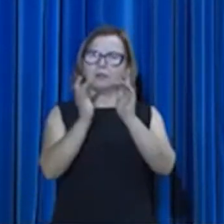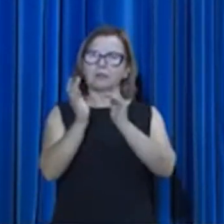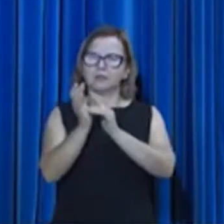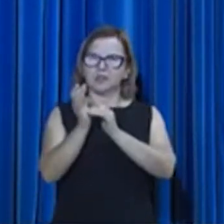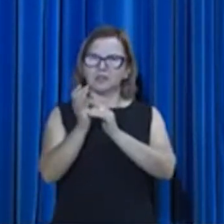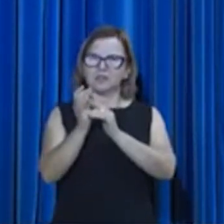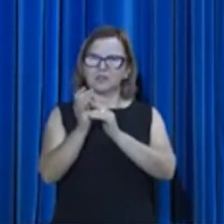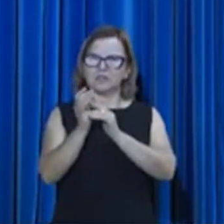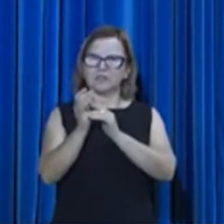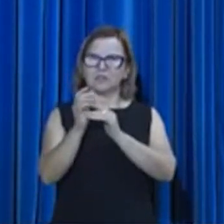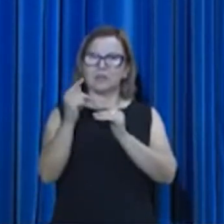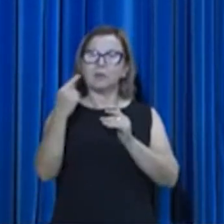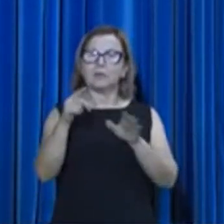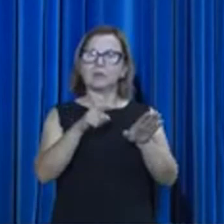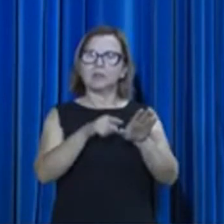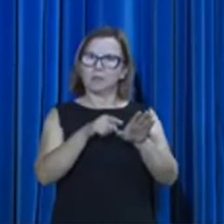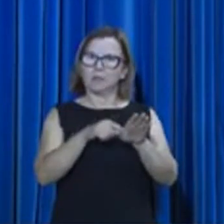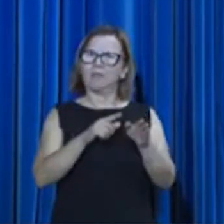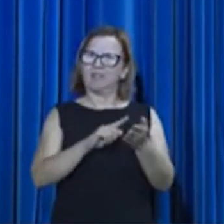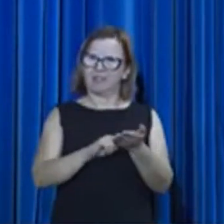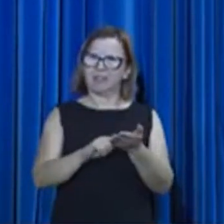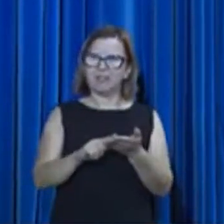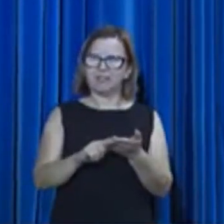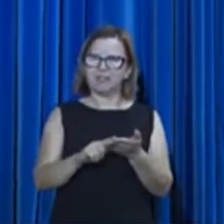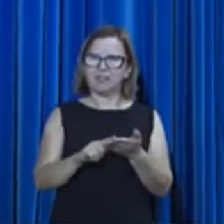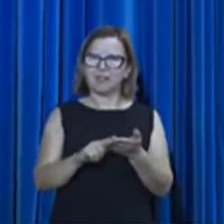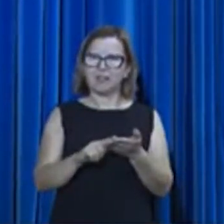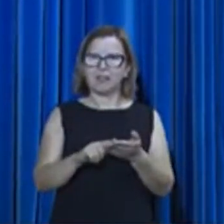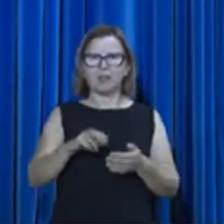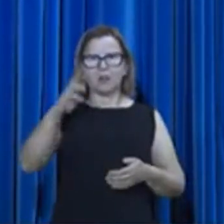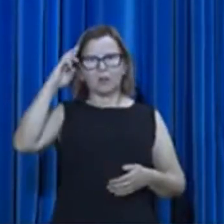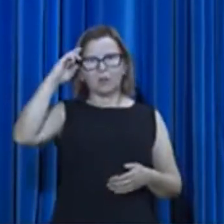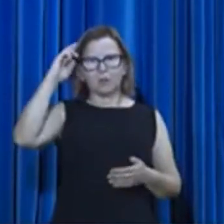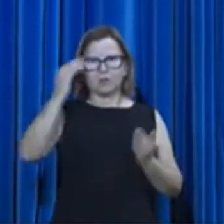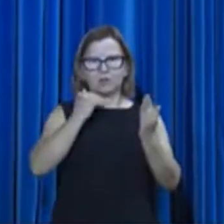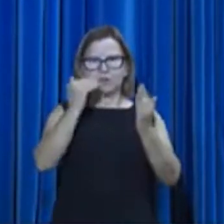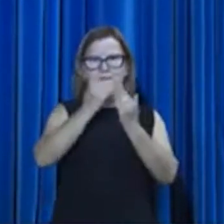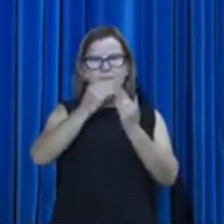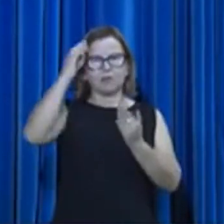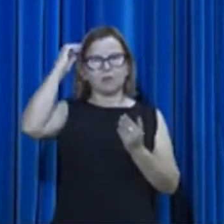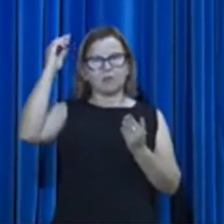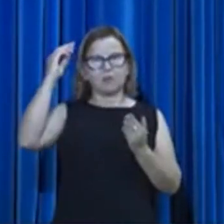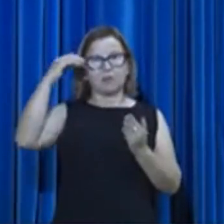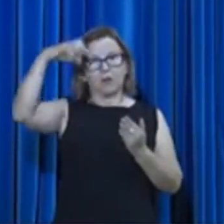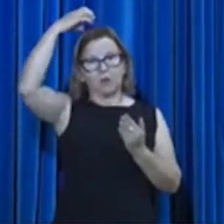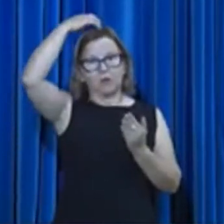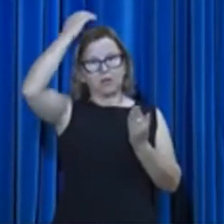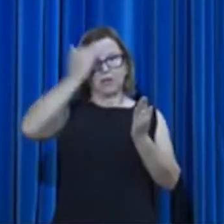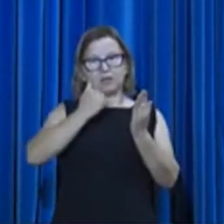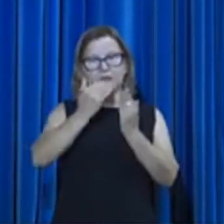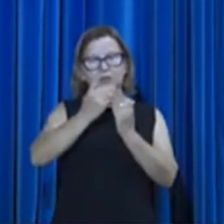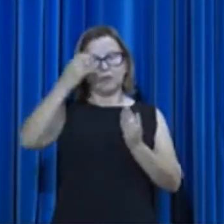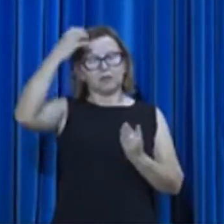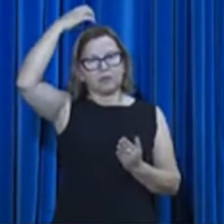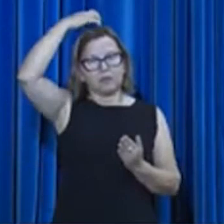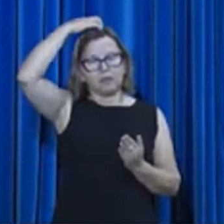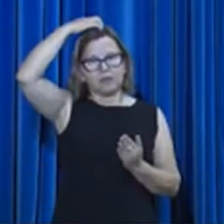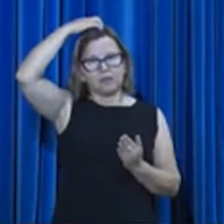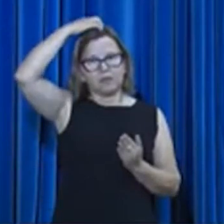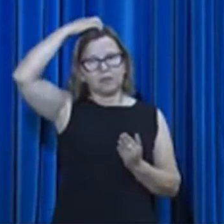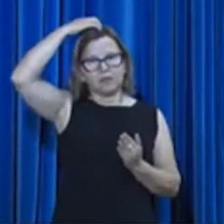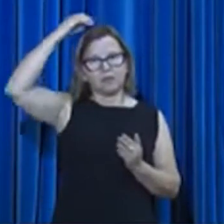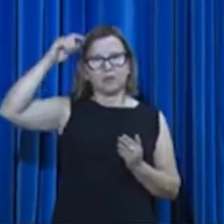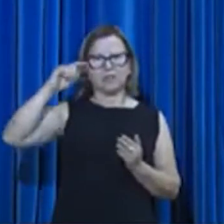vai lavar o seu pé. O Senhor dos senhores, o Rei dos reis.